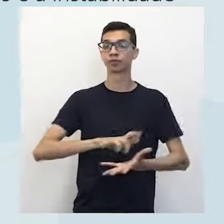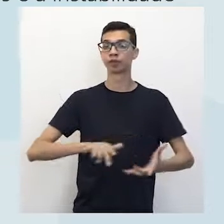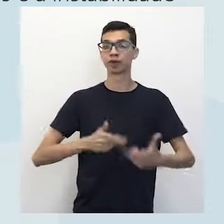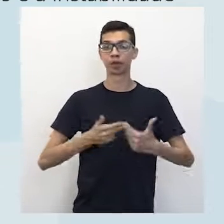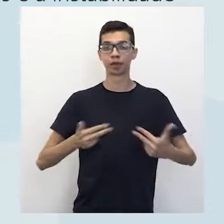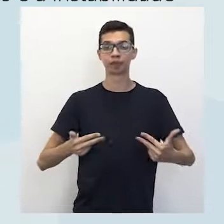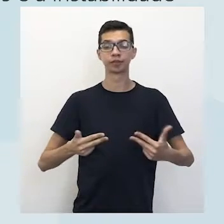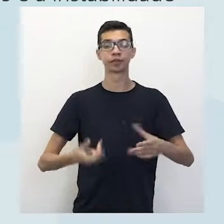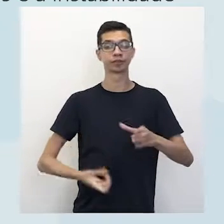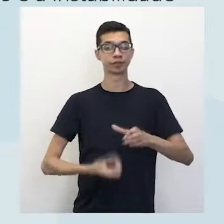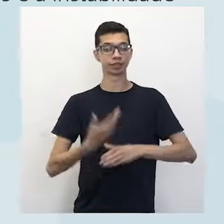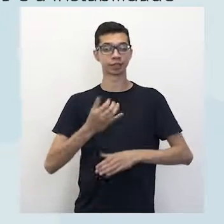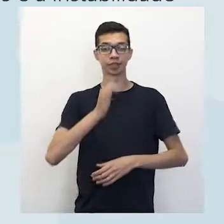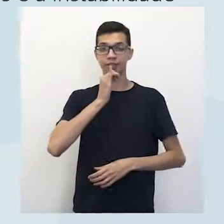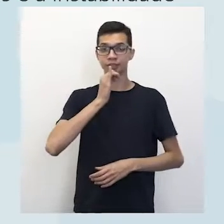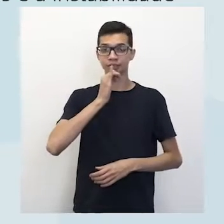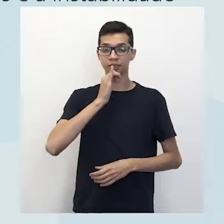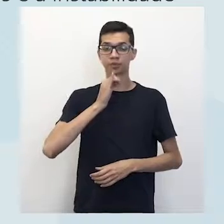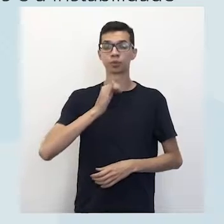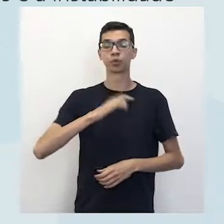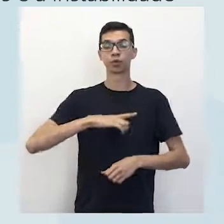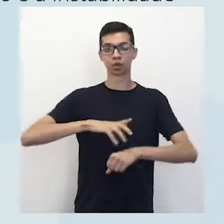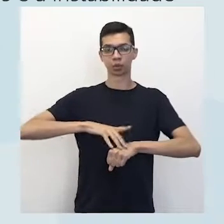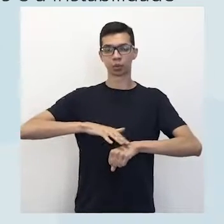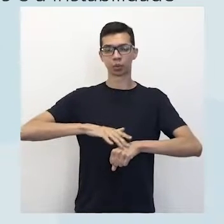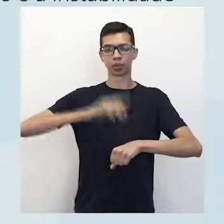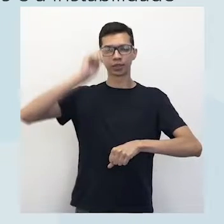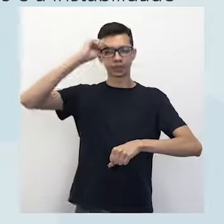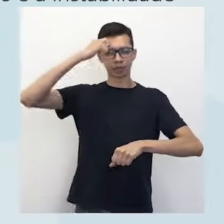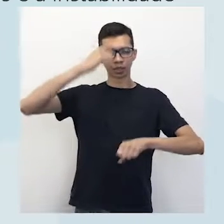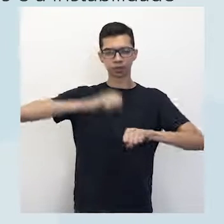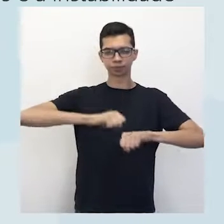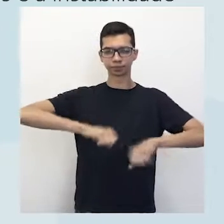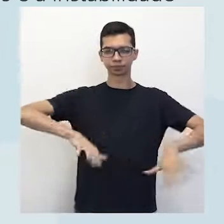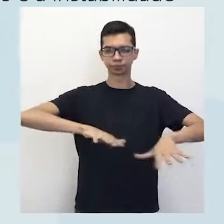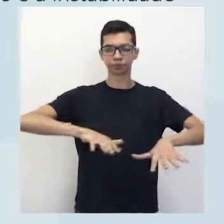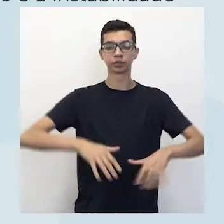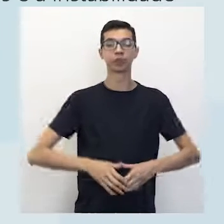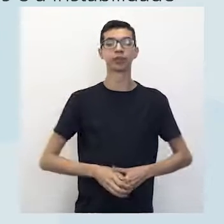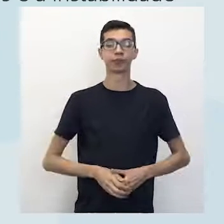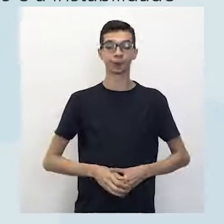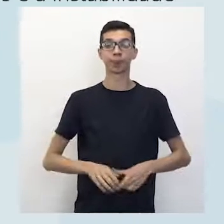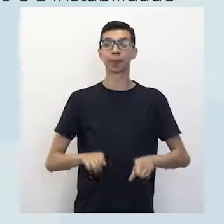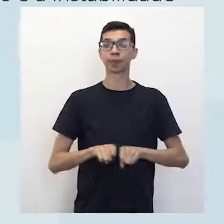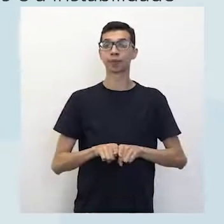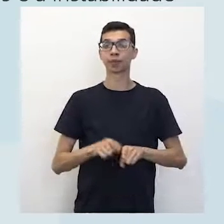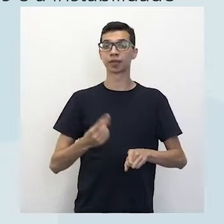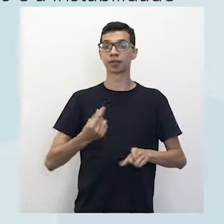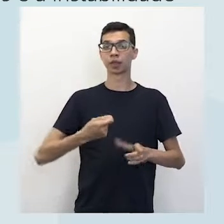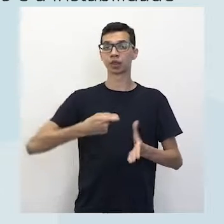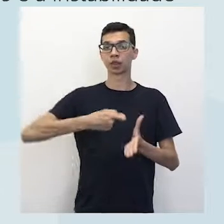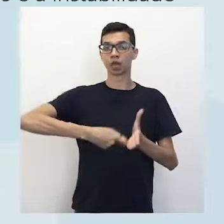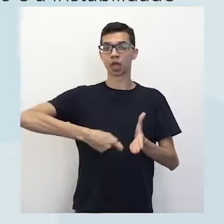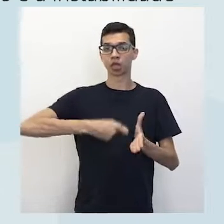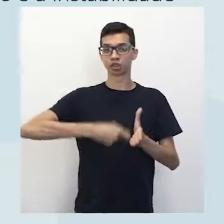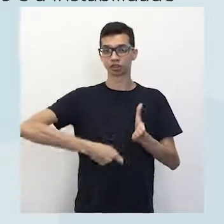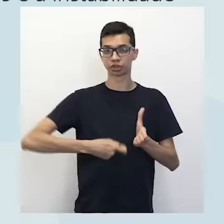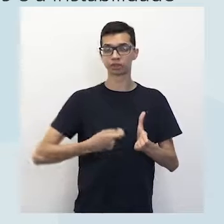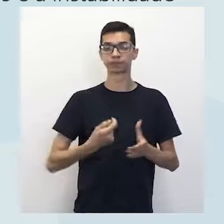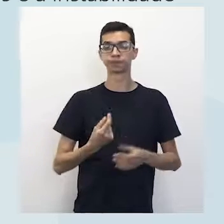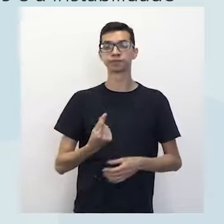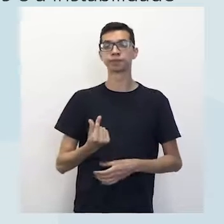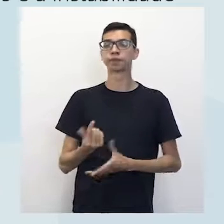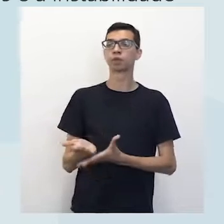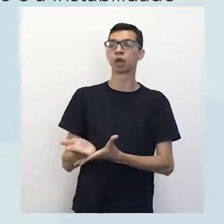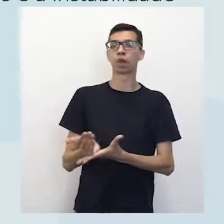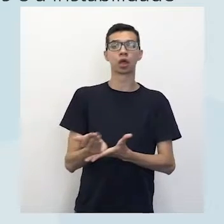como a peste negra, né? Altos impostos, altas taxas cobradas pela nobreza fez com que as